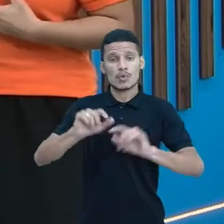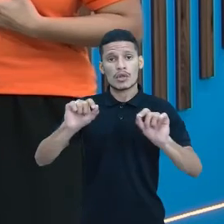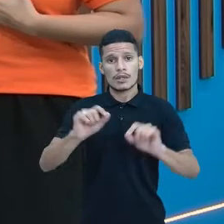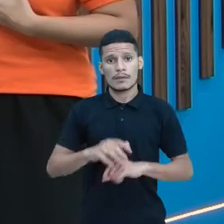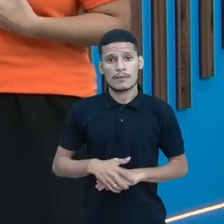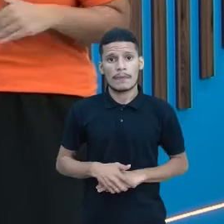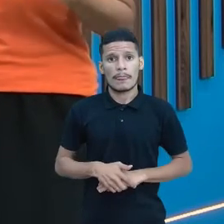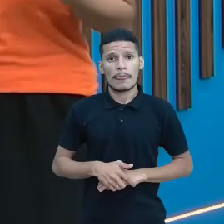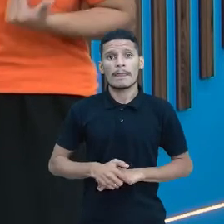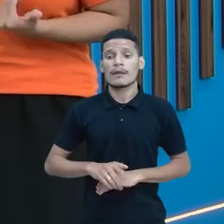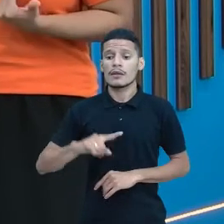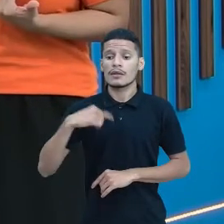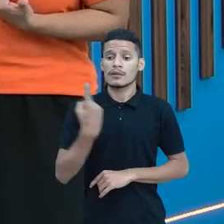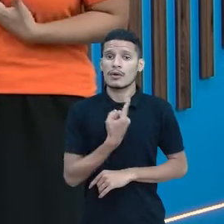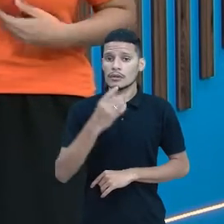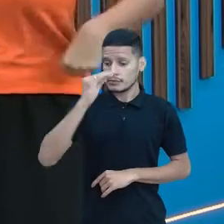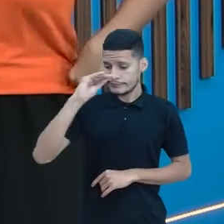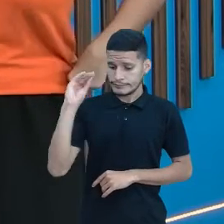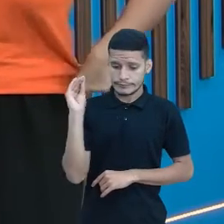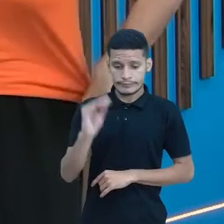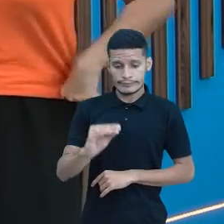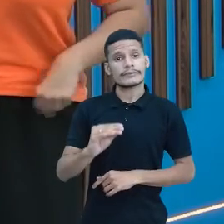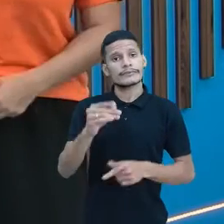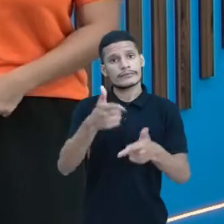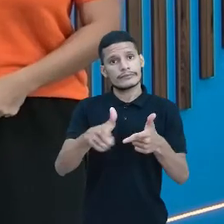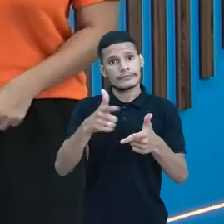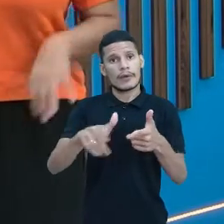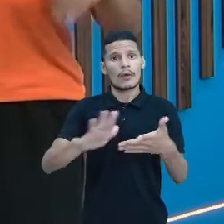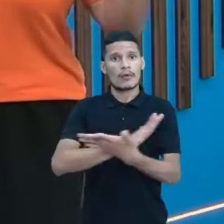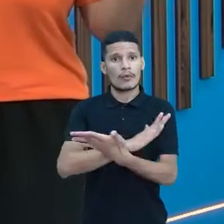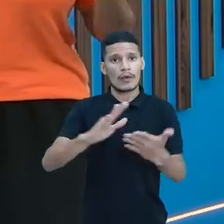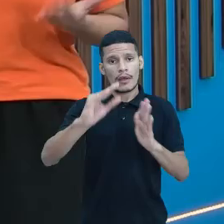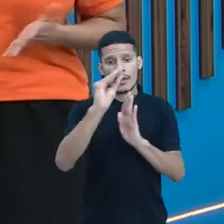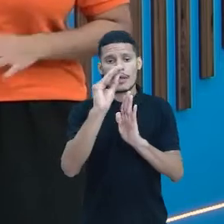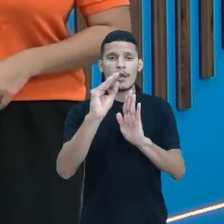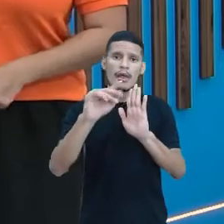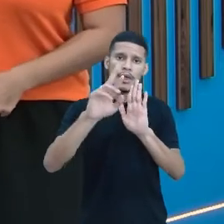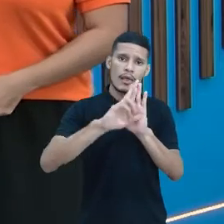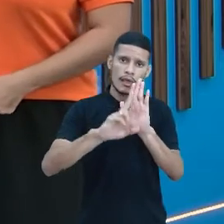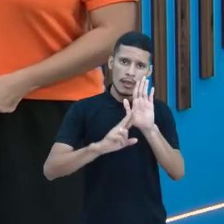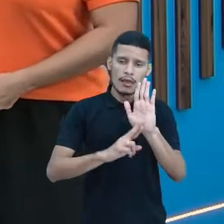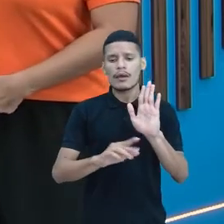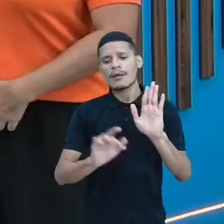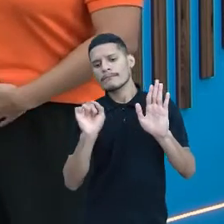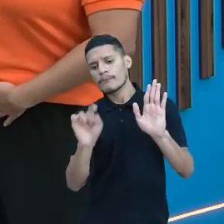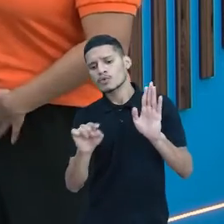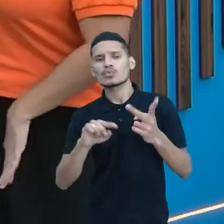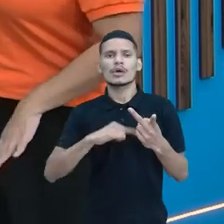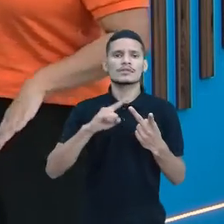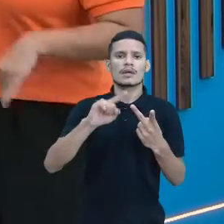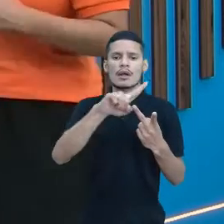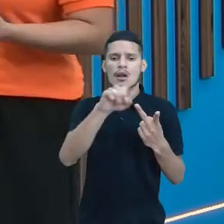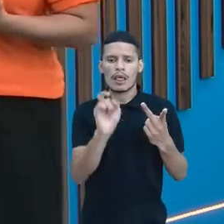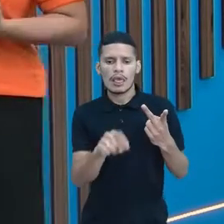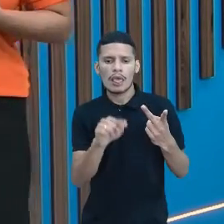gente ignore certas regras, como pontuação, como acentuação. E aí, por quê?